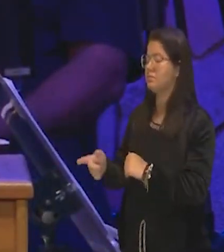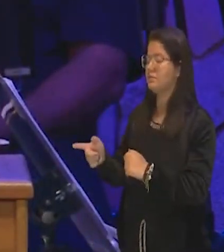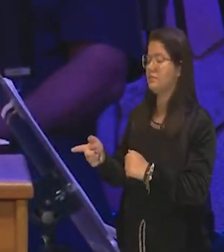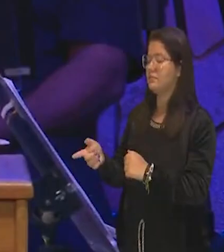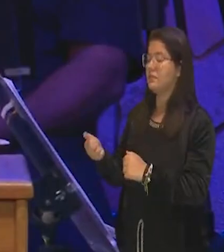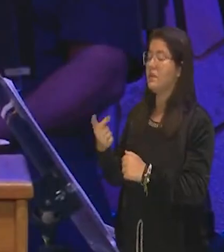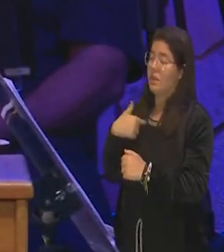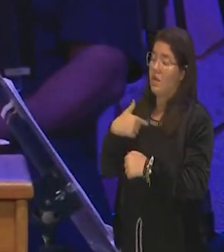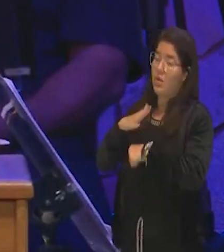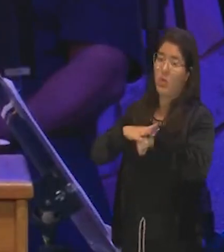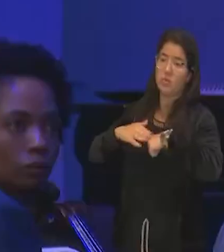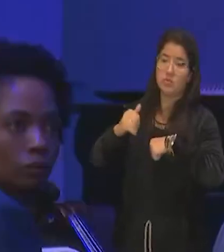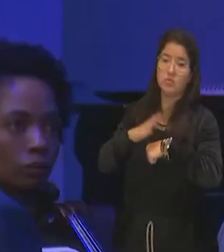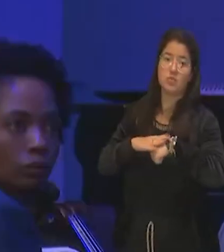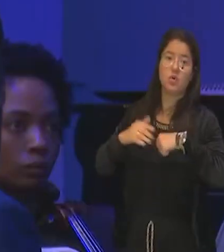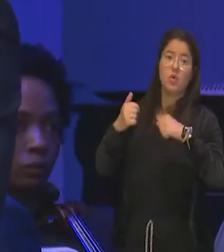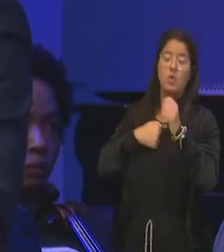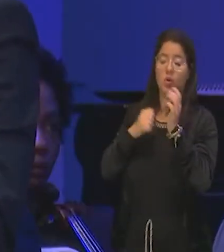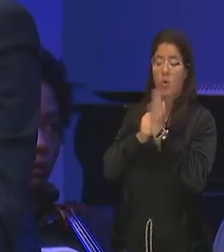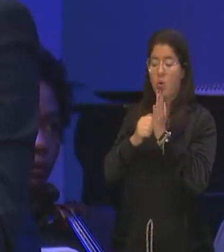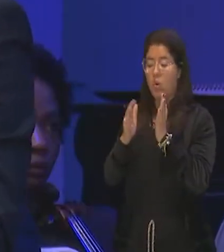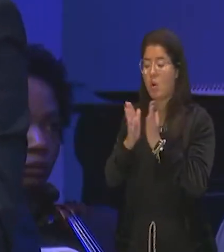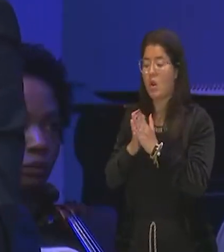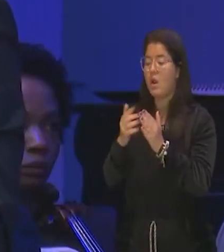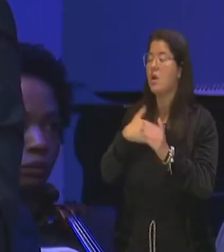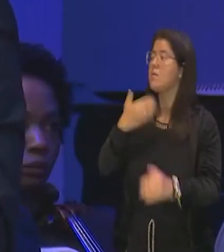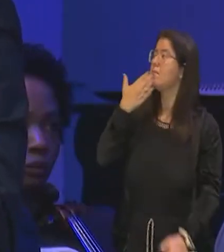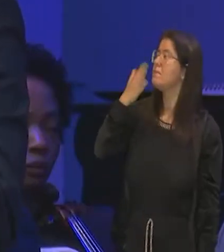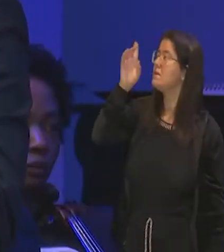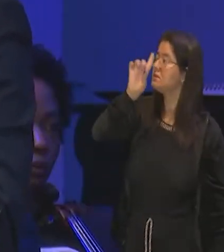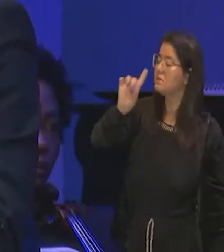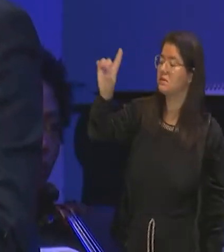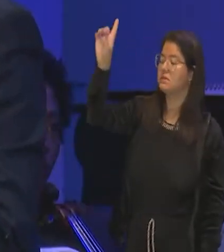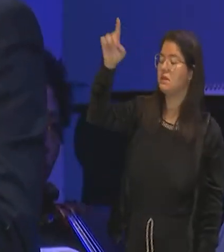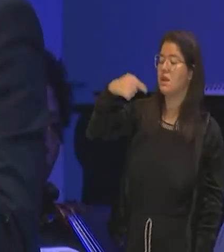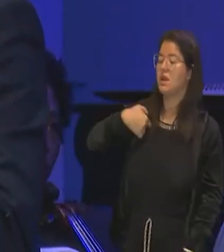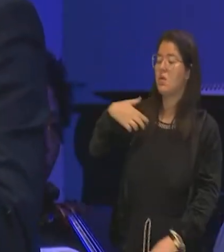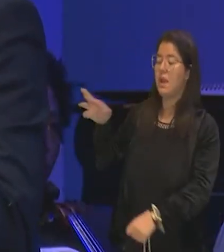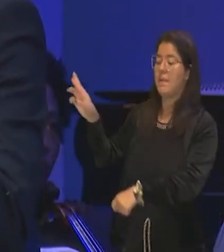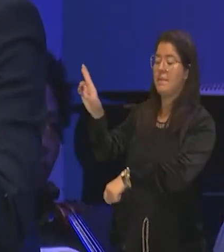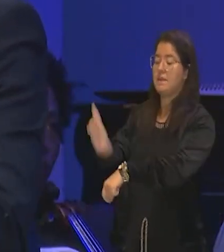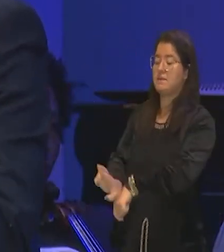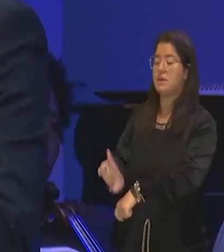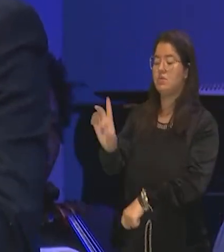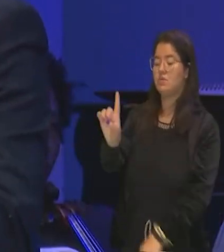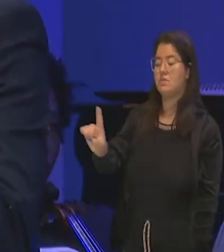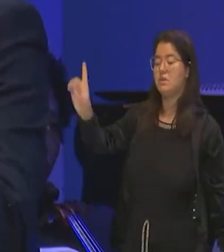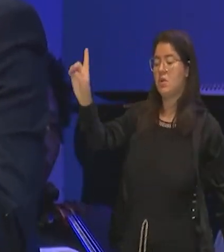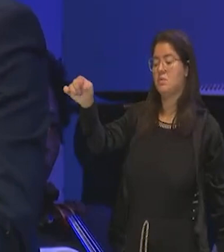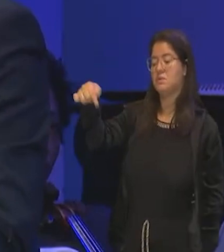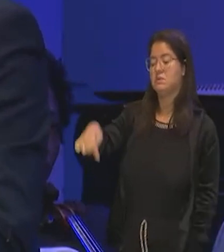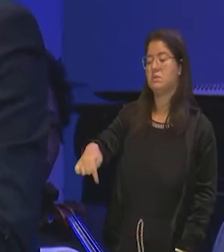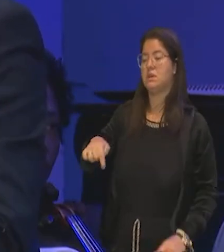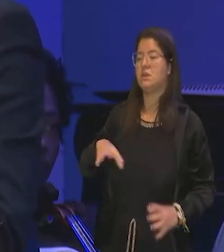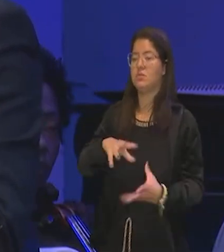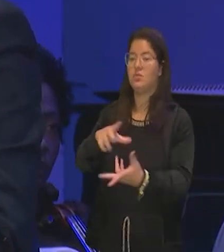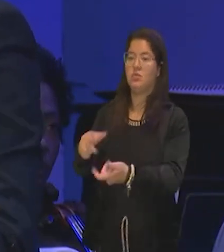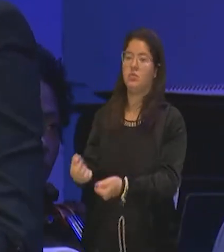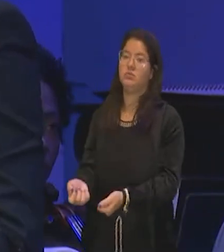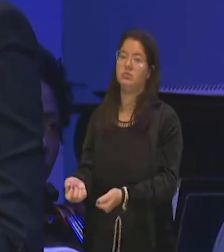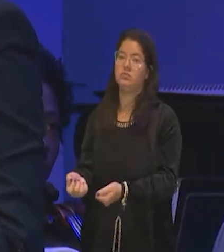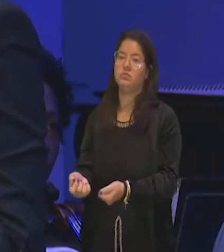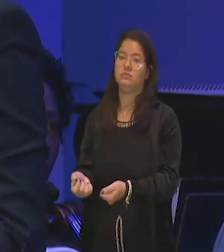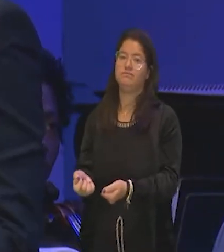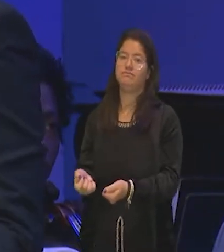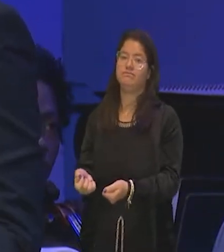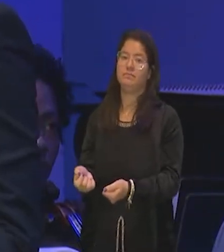eu conforto, eu oro, eu peço a Deus, eu sou o representante de Deus ministrando na vida de um